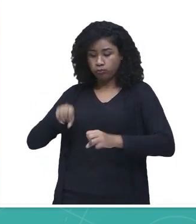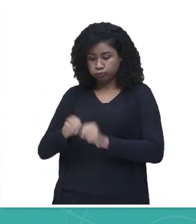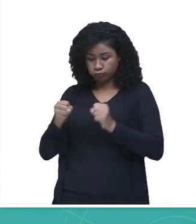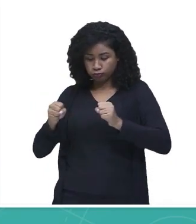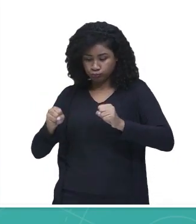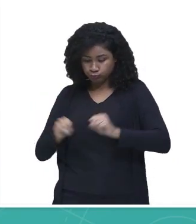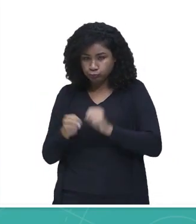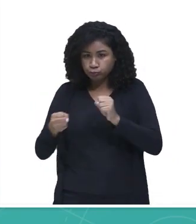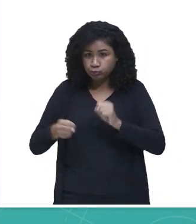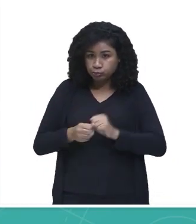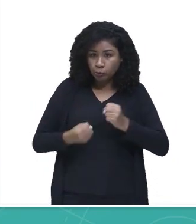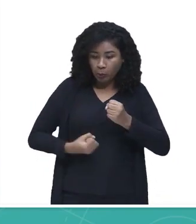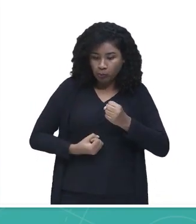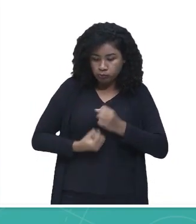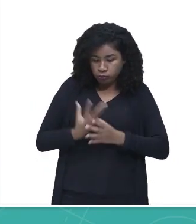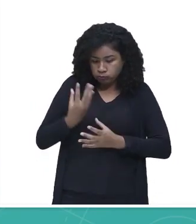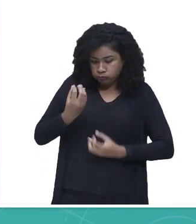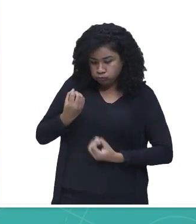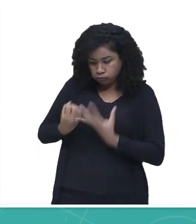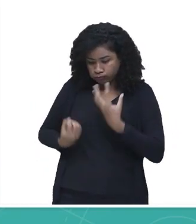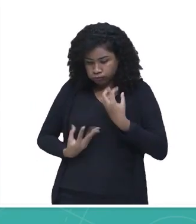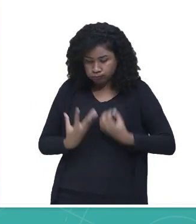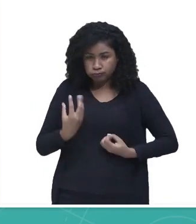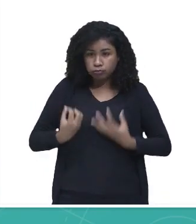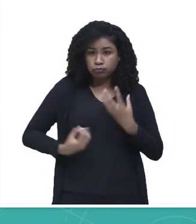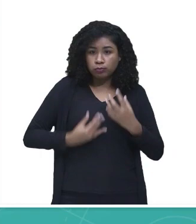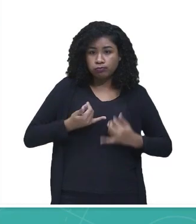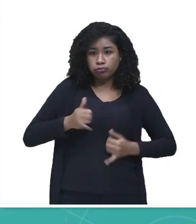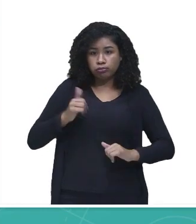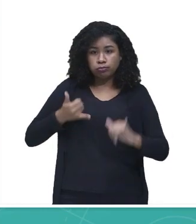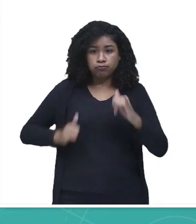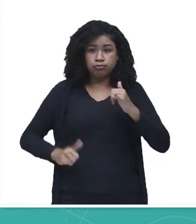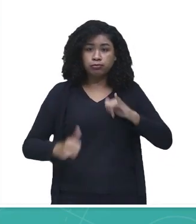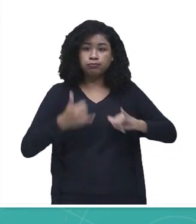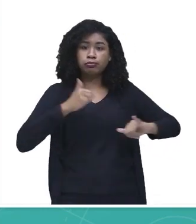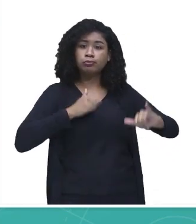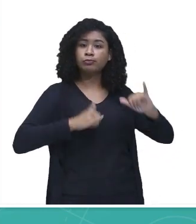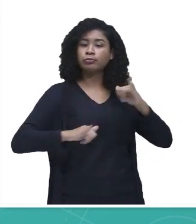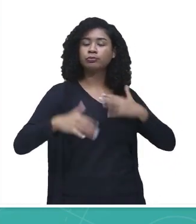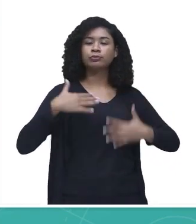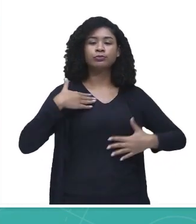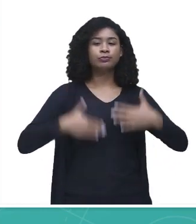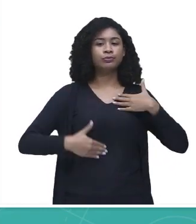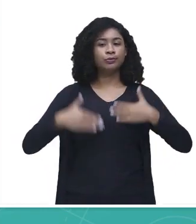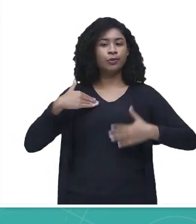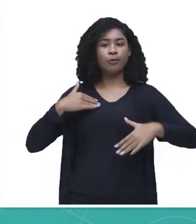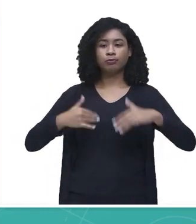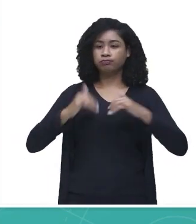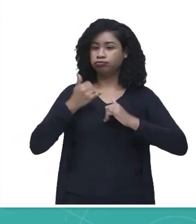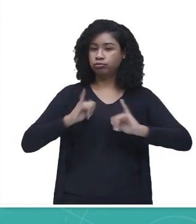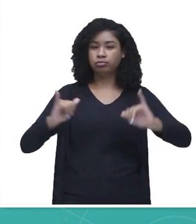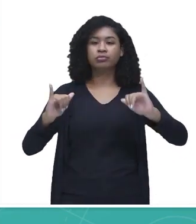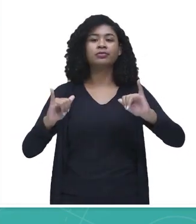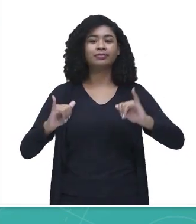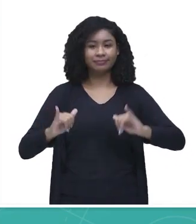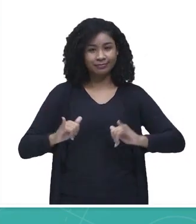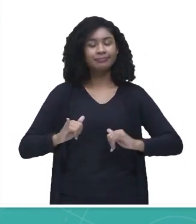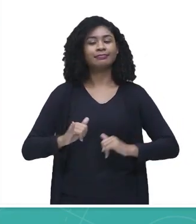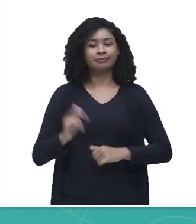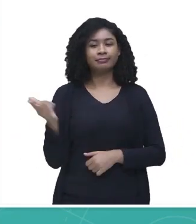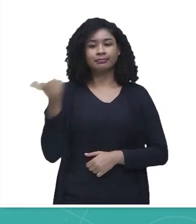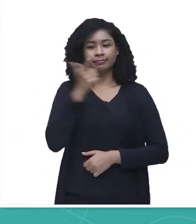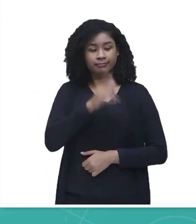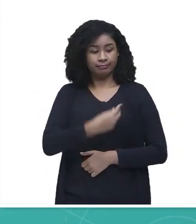minhas células, tá bom? Então, todos os seres vivos precisam passar por esse processo para gerar energia para o seu corpo, para